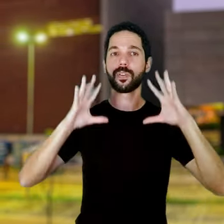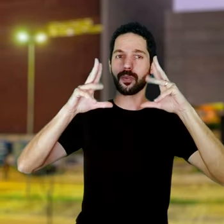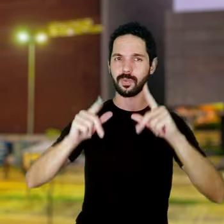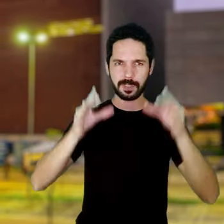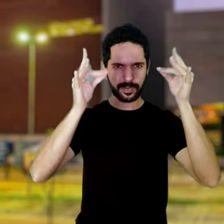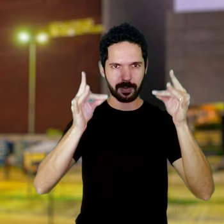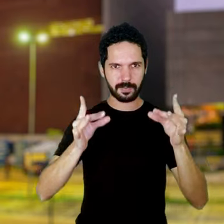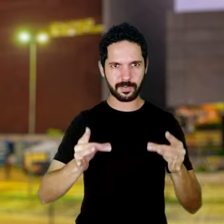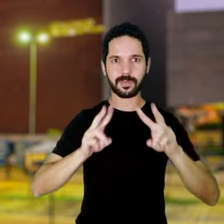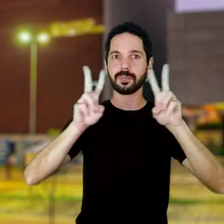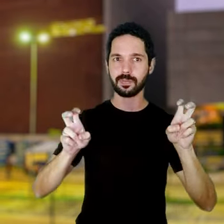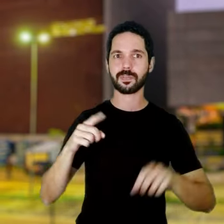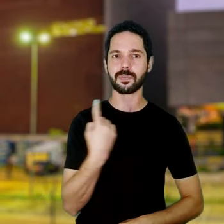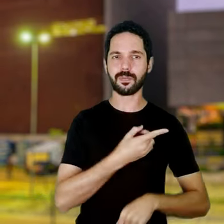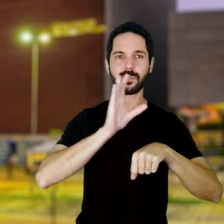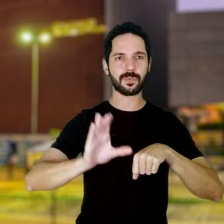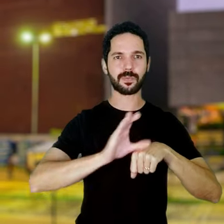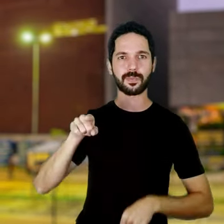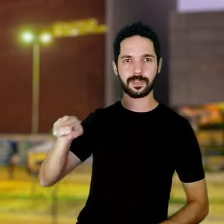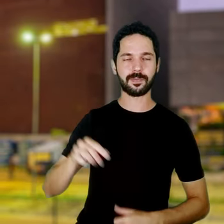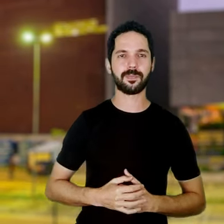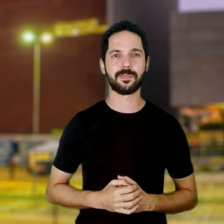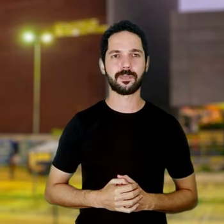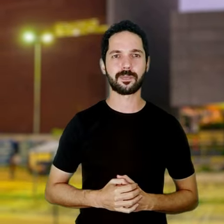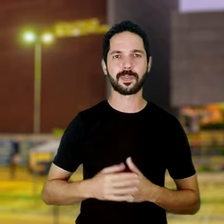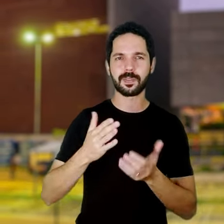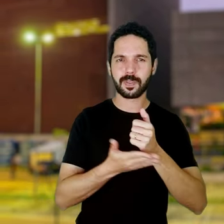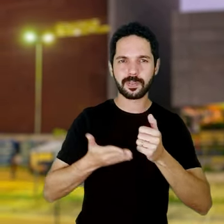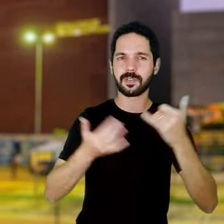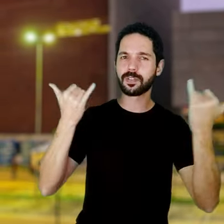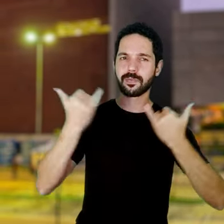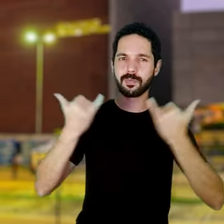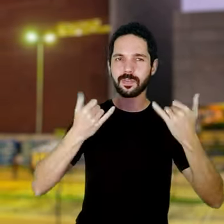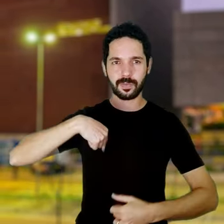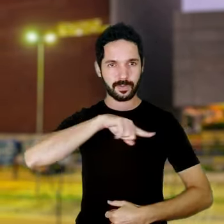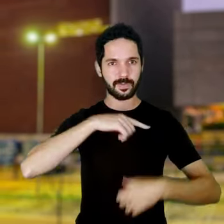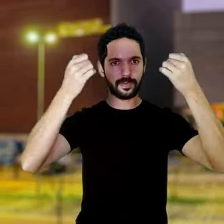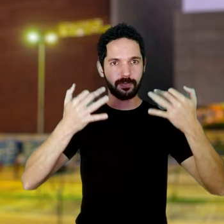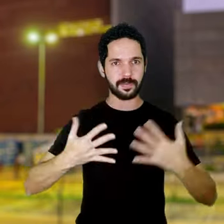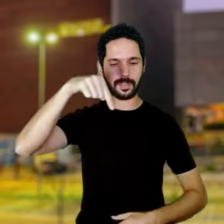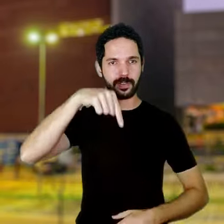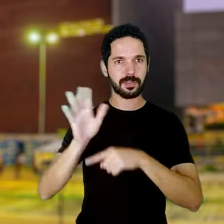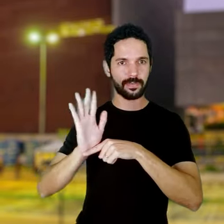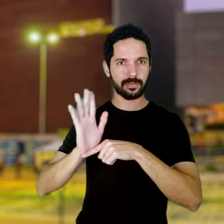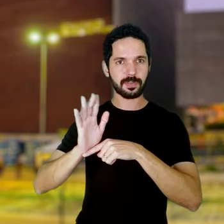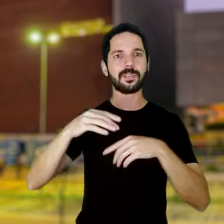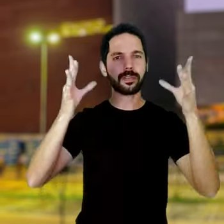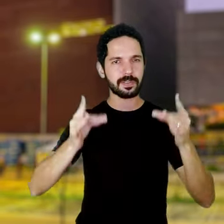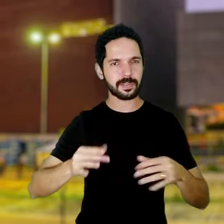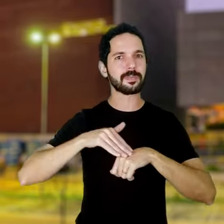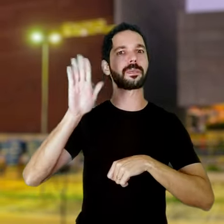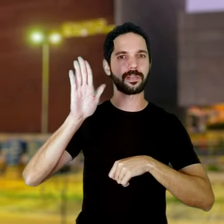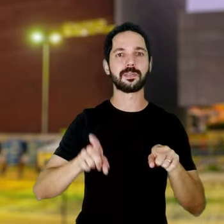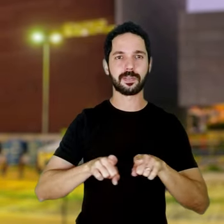vez que todo o detalhamento sobre nosso curso se encontra lá. Desde as informações que falamos aqui nesse vídeo, em maior